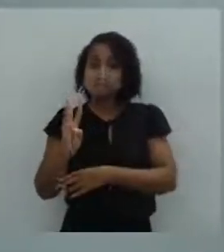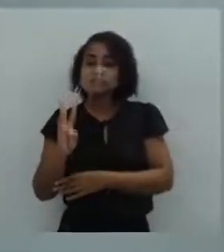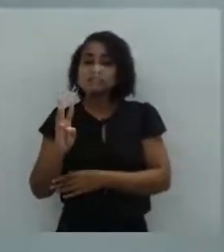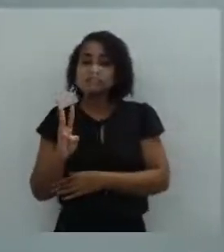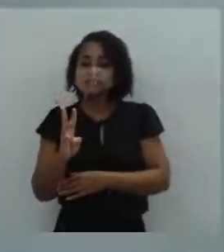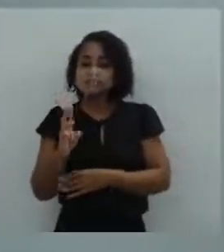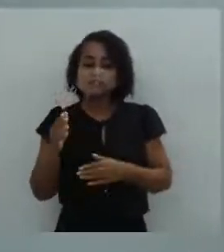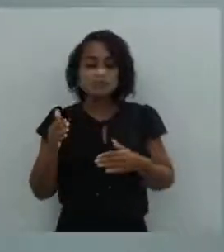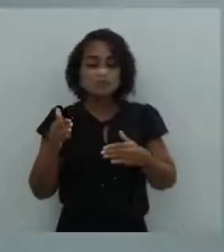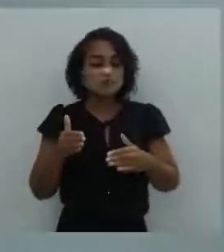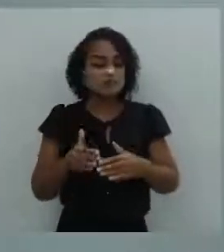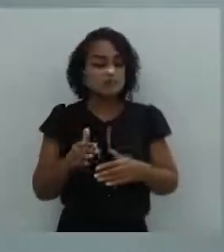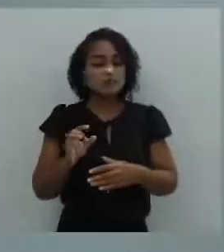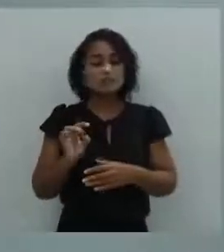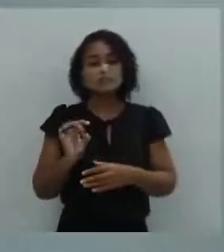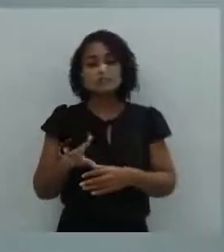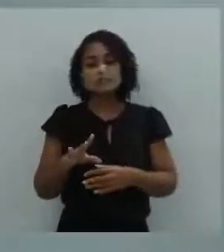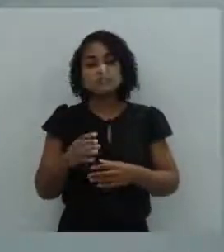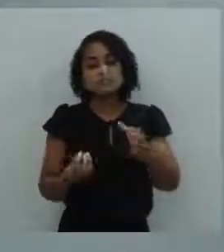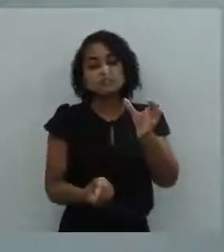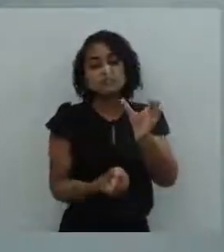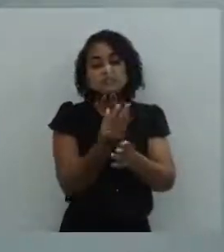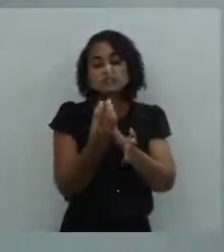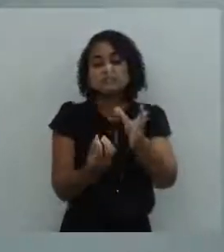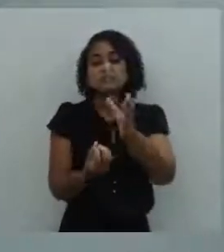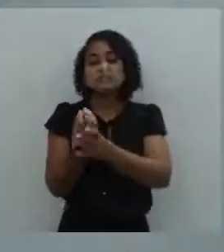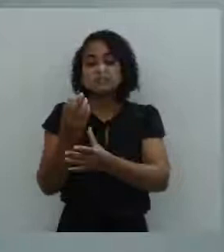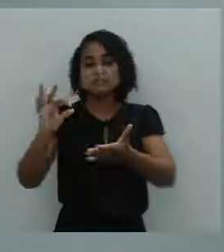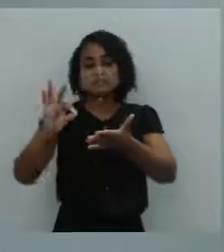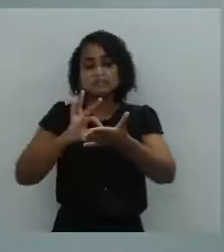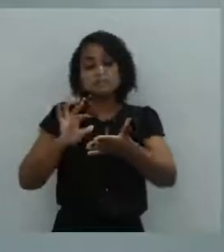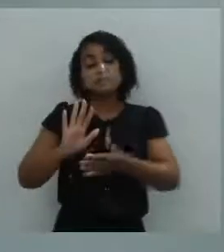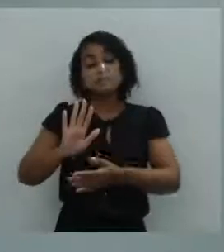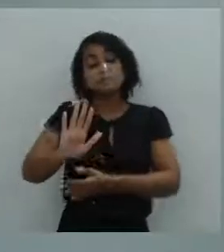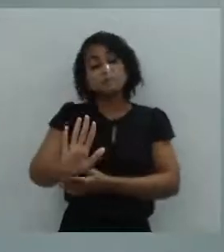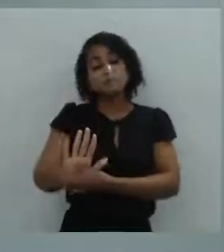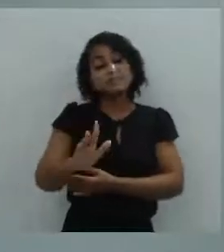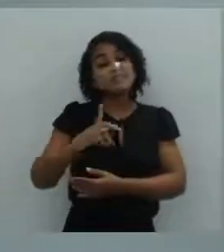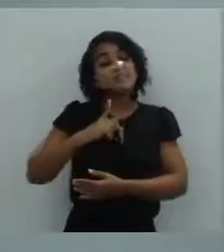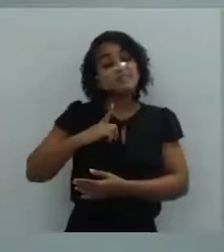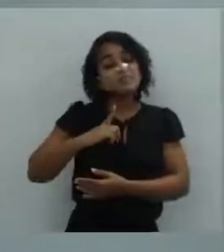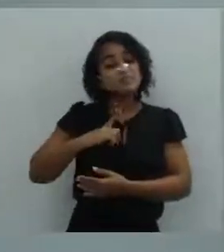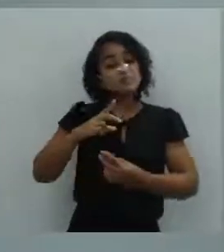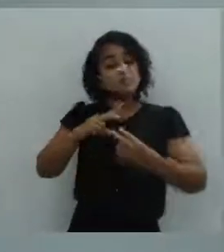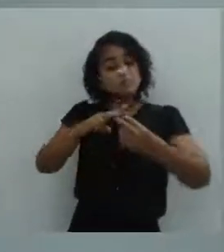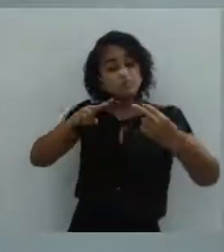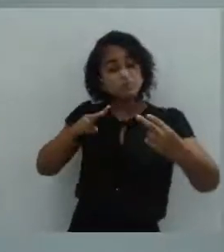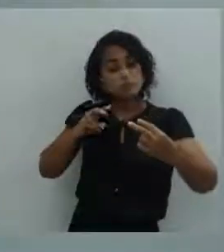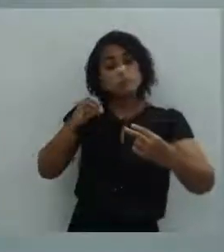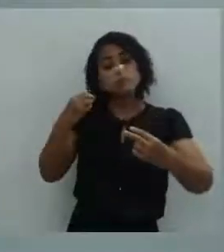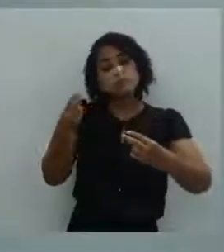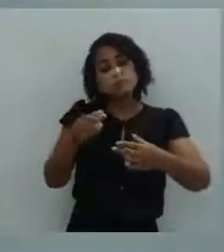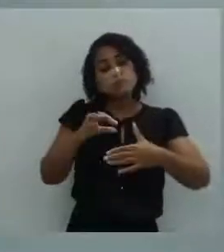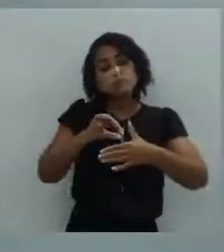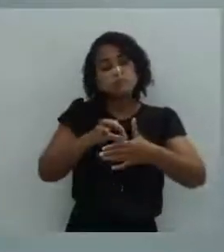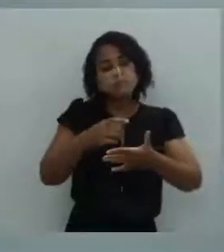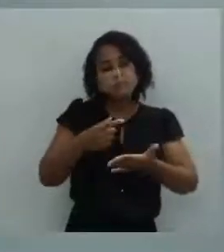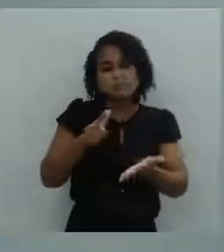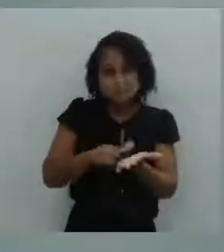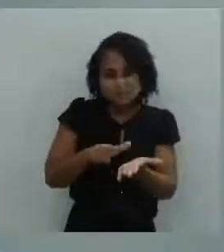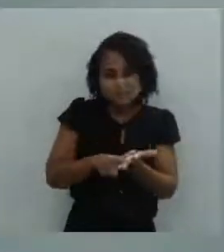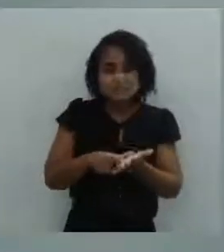são especialistas em criar abaixo-assinado. Só que, tanto no virtual quanto no campo físico,